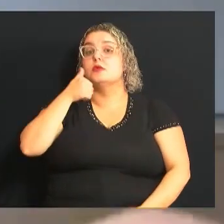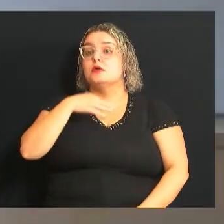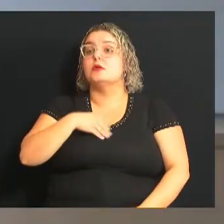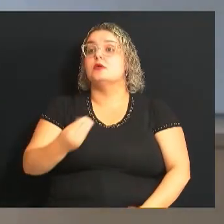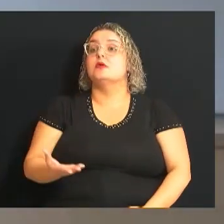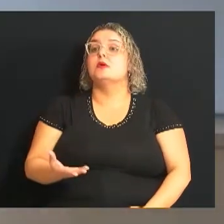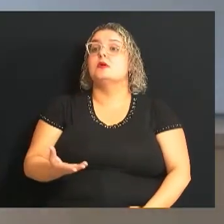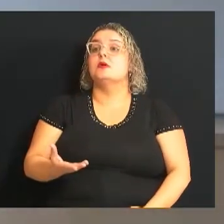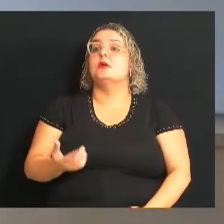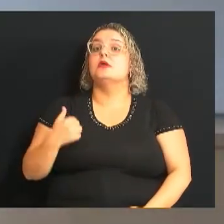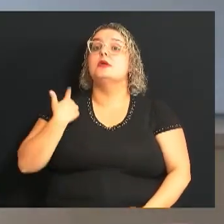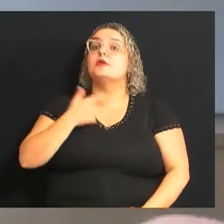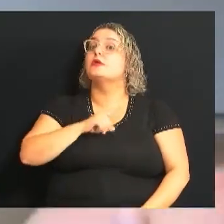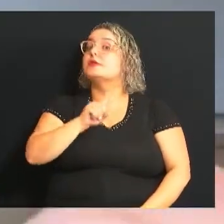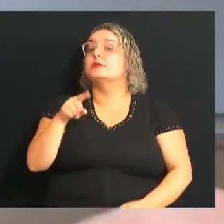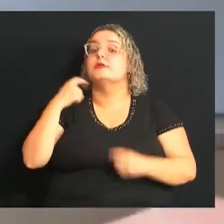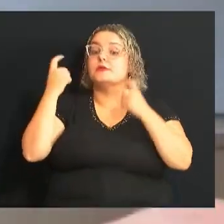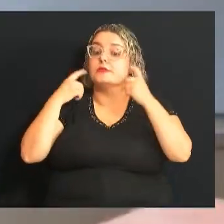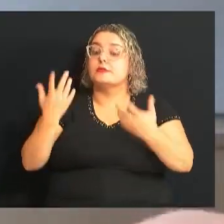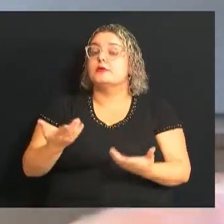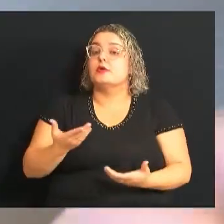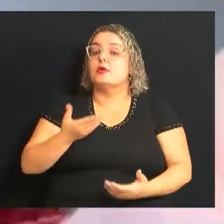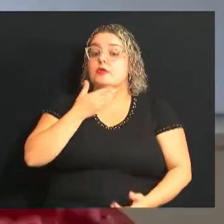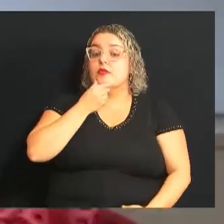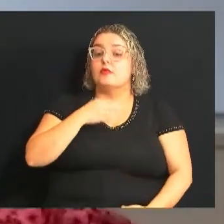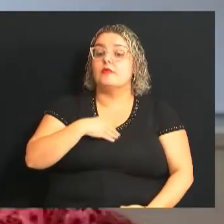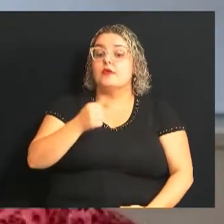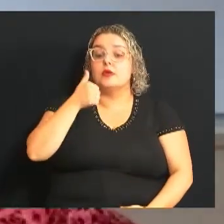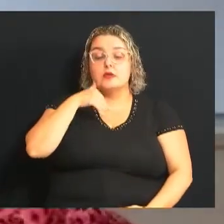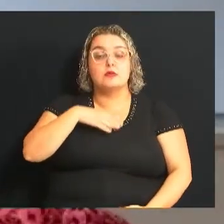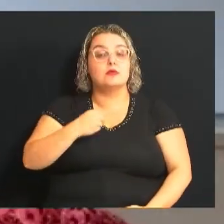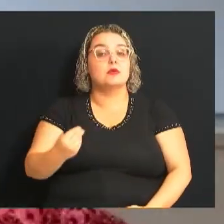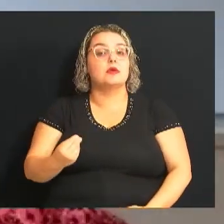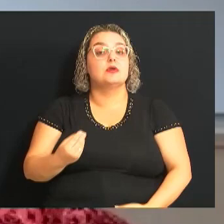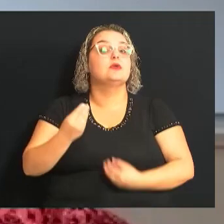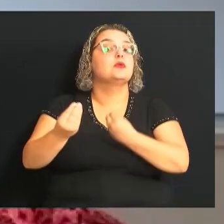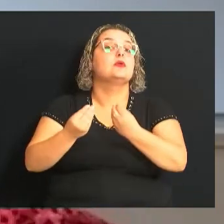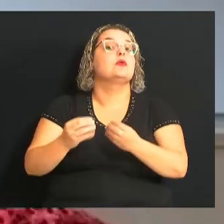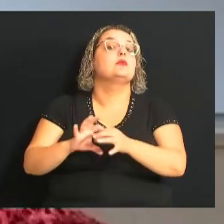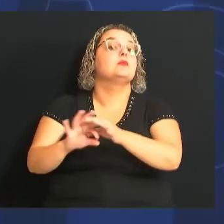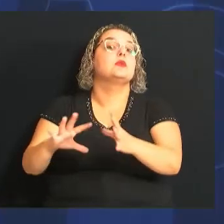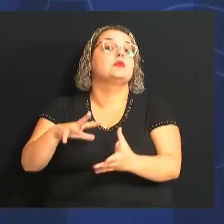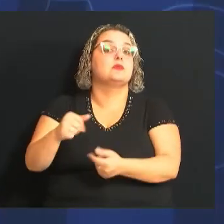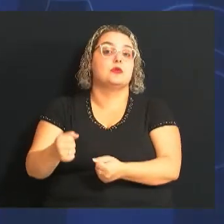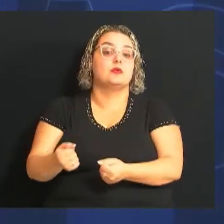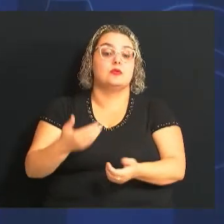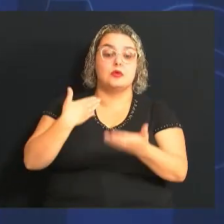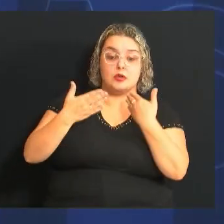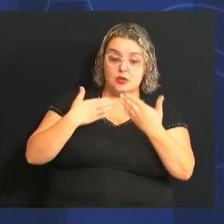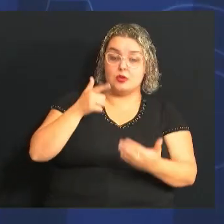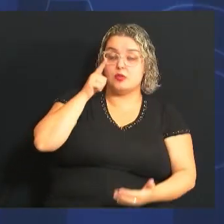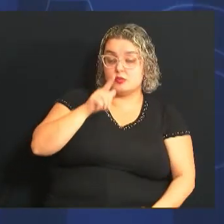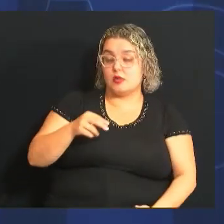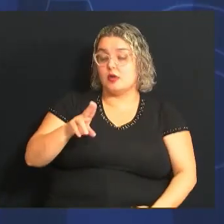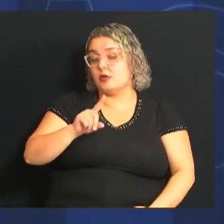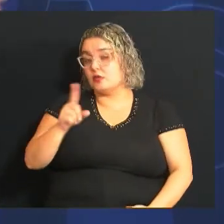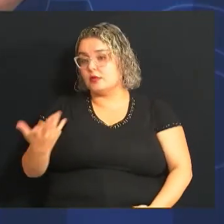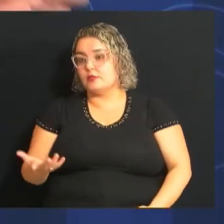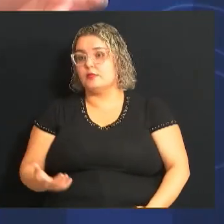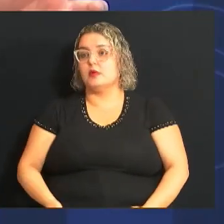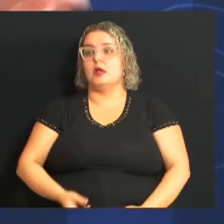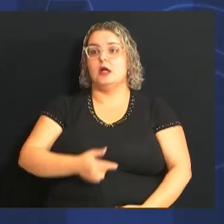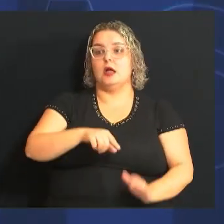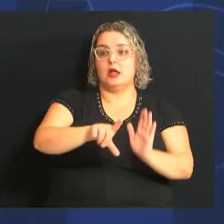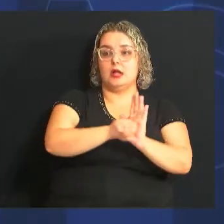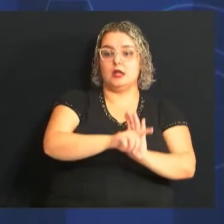mundo. Filhos que sabem dialogar ou que não conseguem? A Lei 12.318 de 2010,